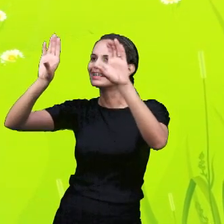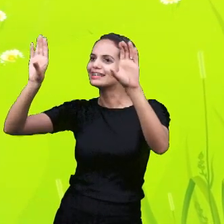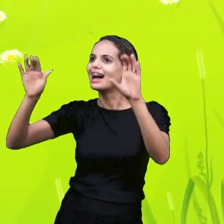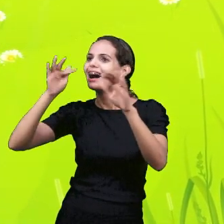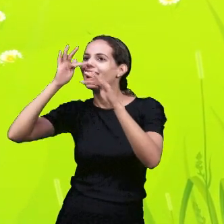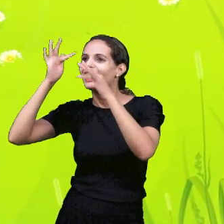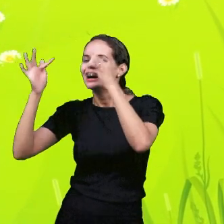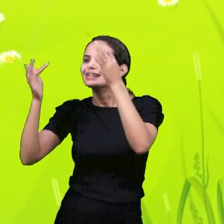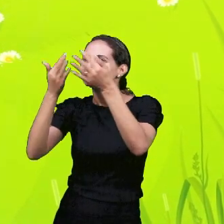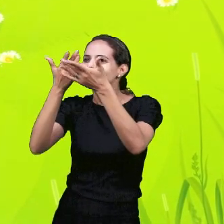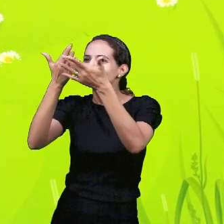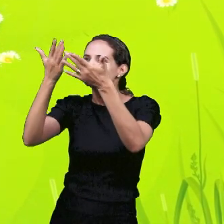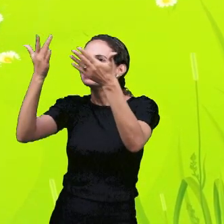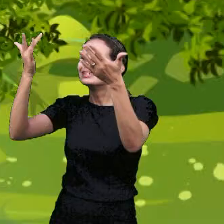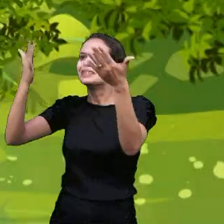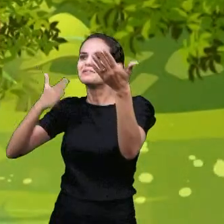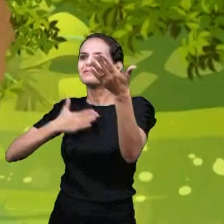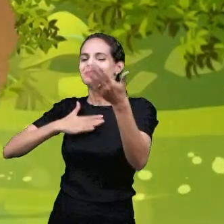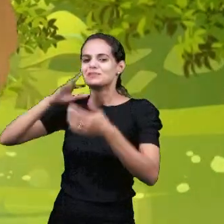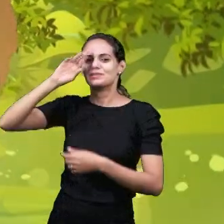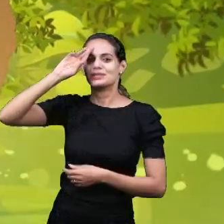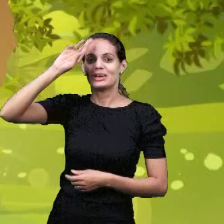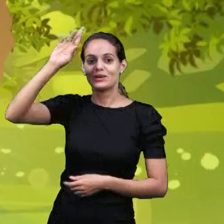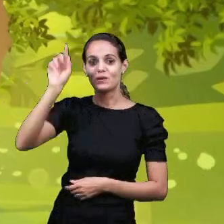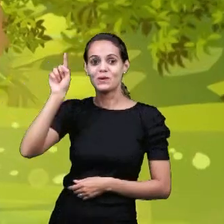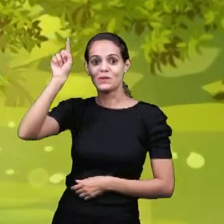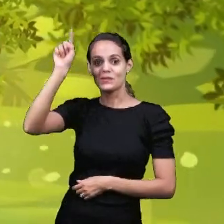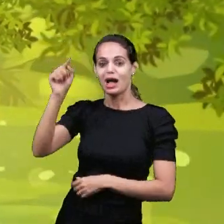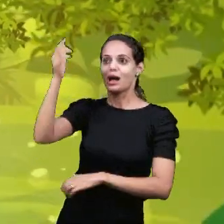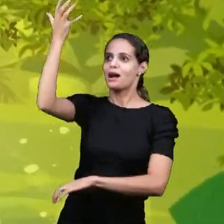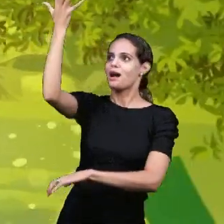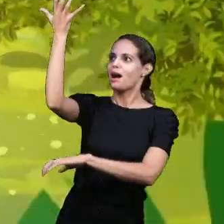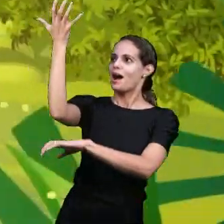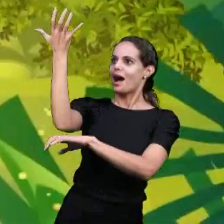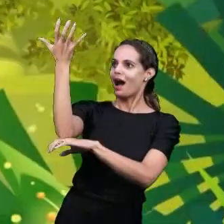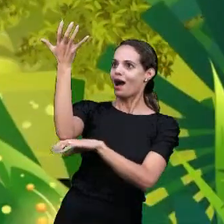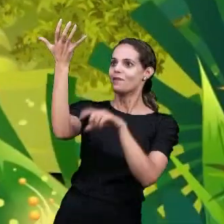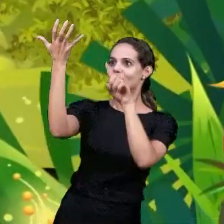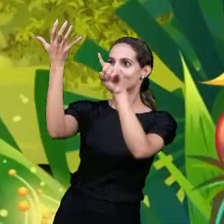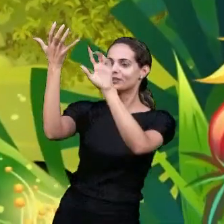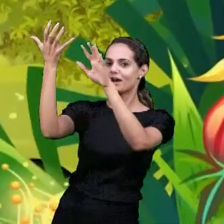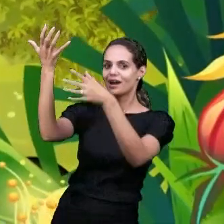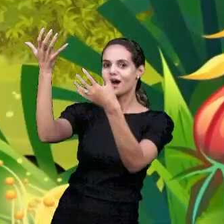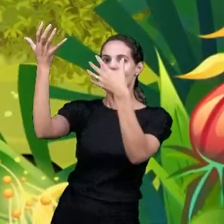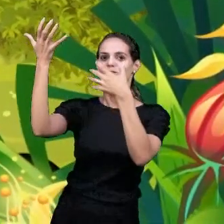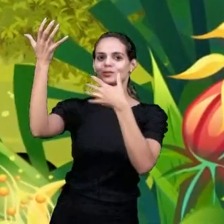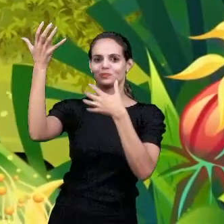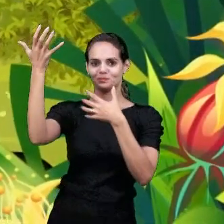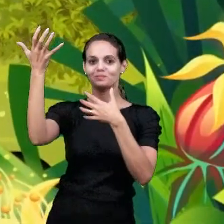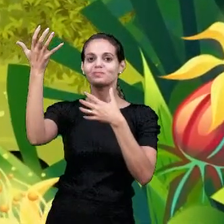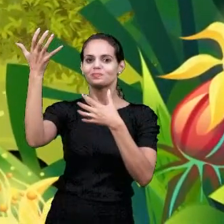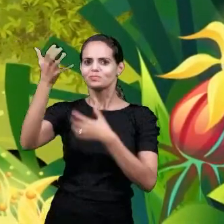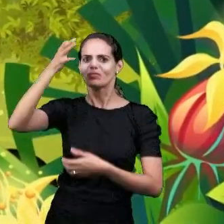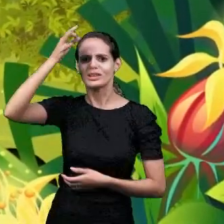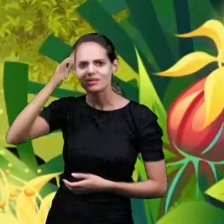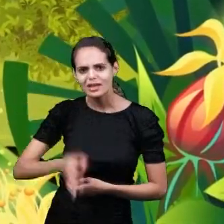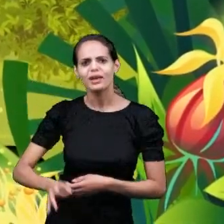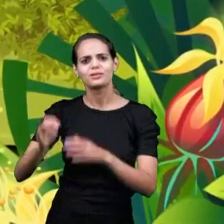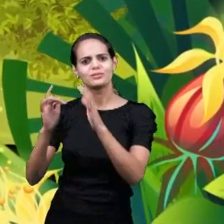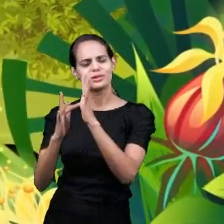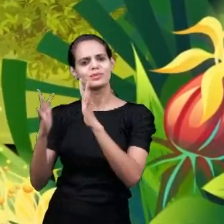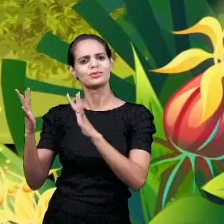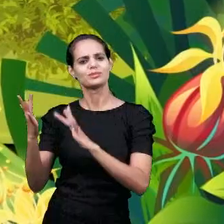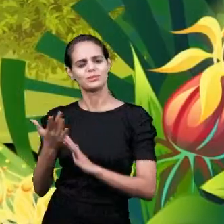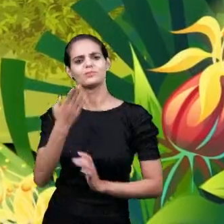A árvore da vida no meio do jardim. É certeza que Jesus me